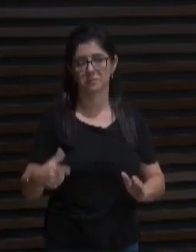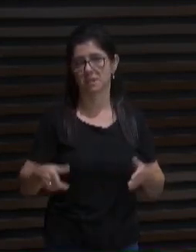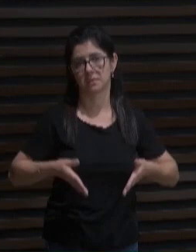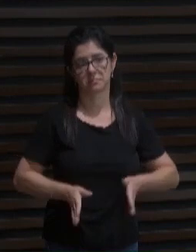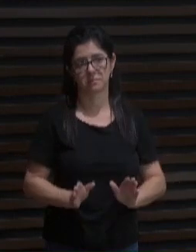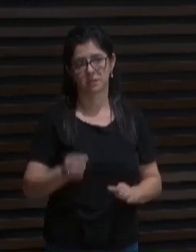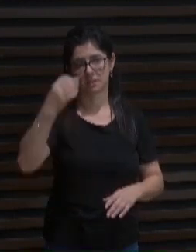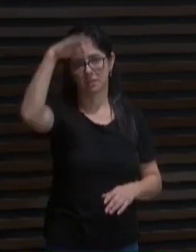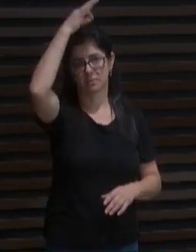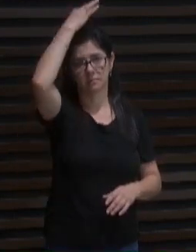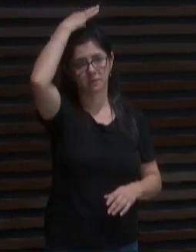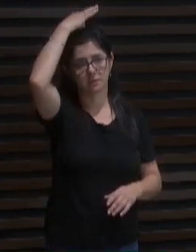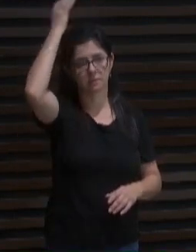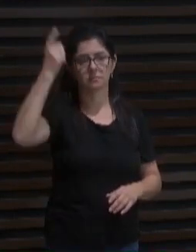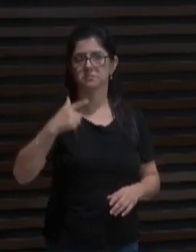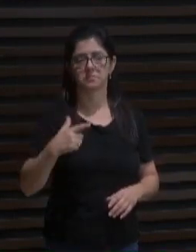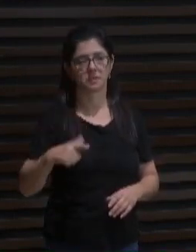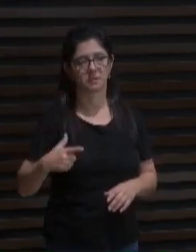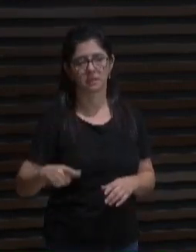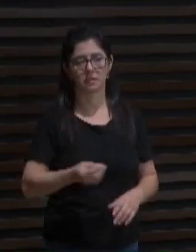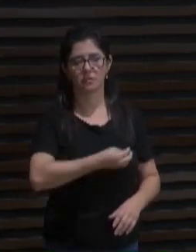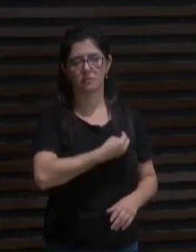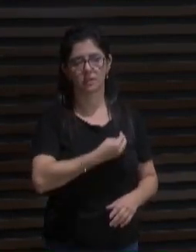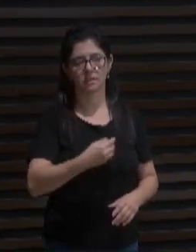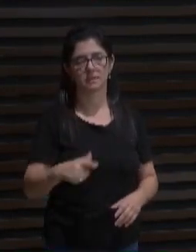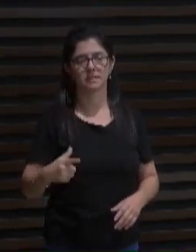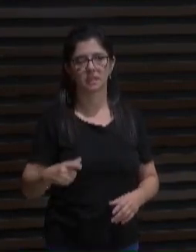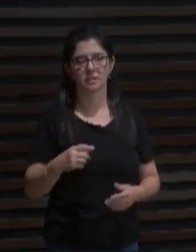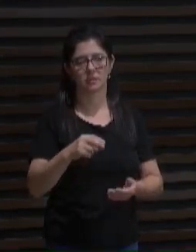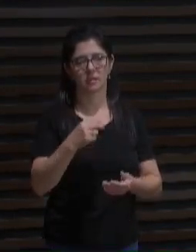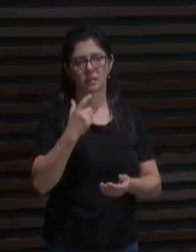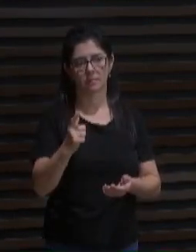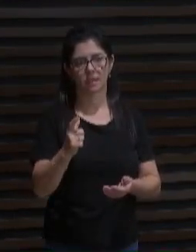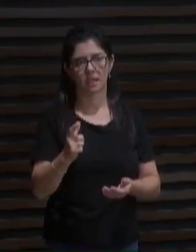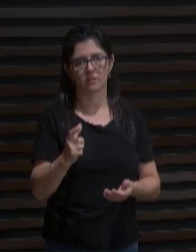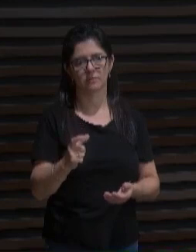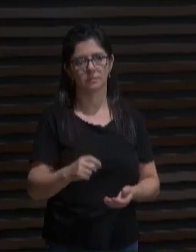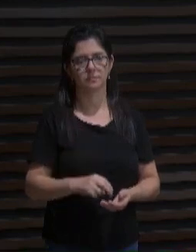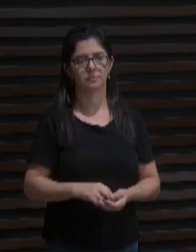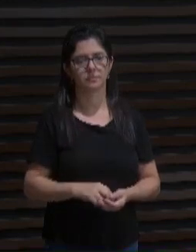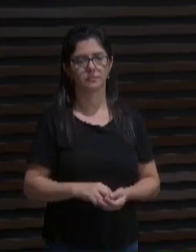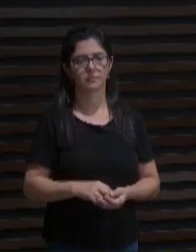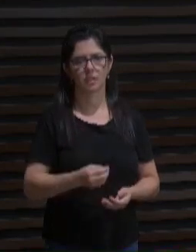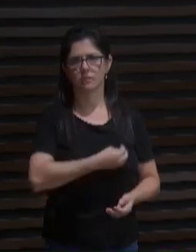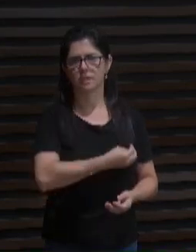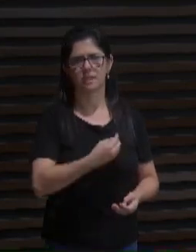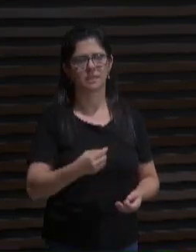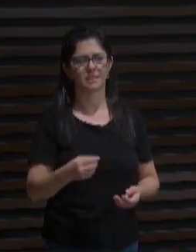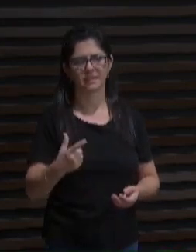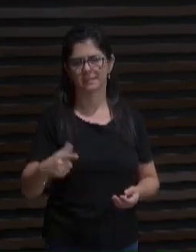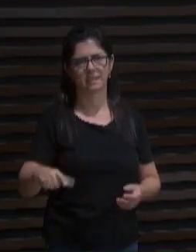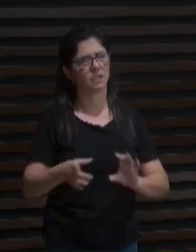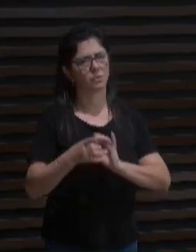existe vida cristã sem palavra. Não existe vida cristã sem comunhão com os santos. Não